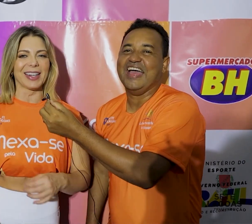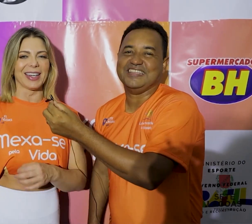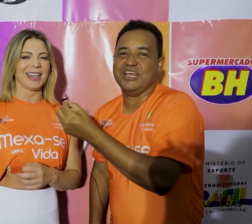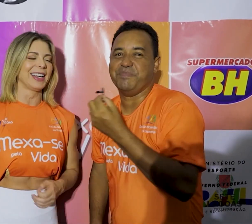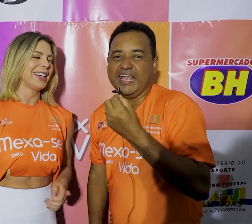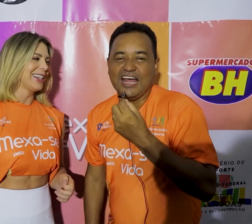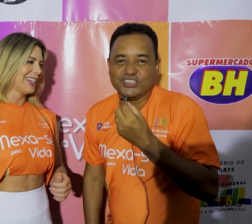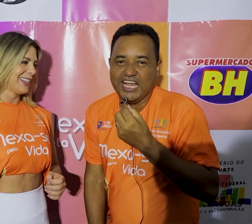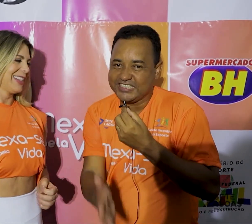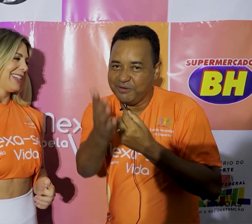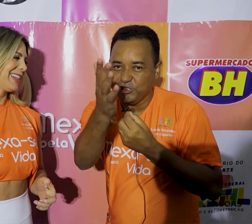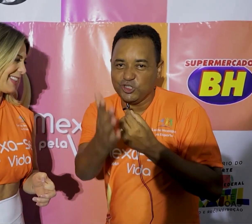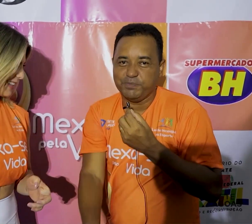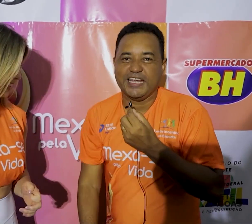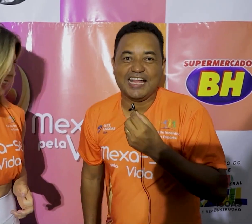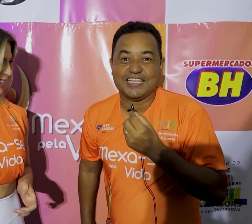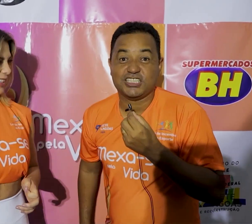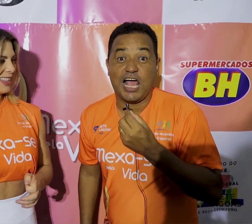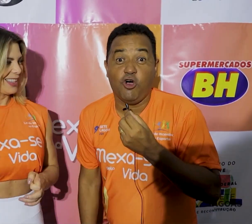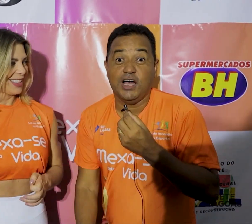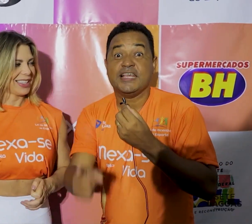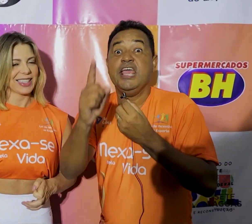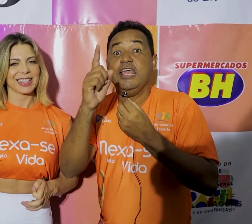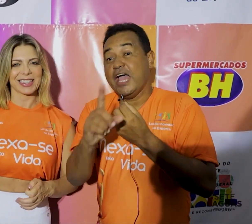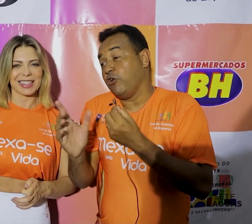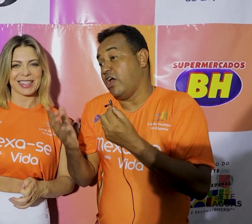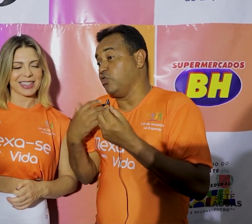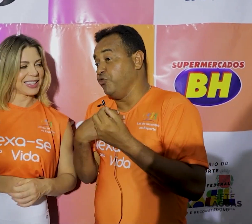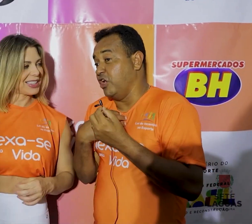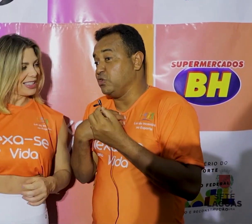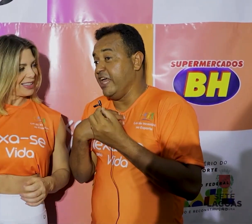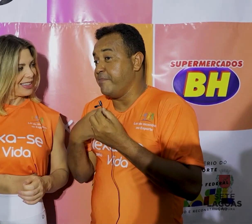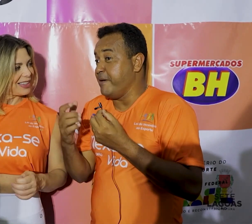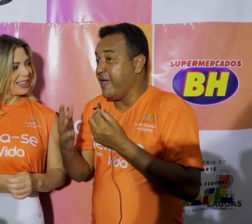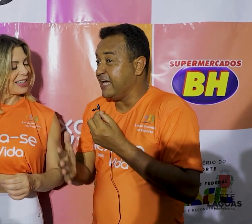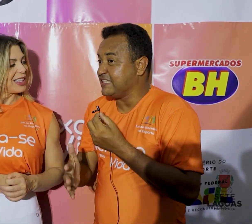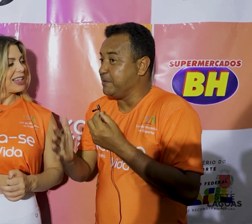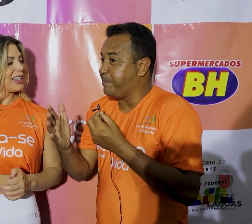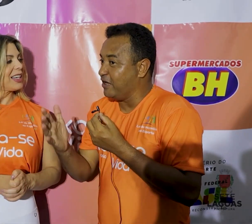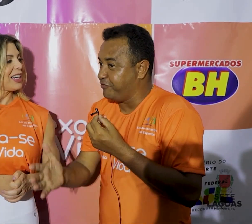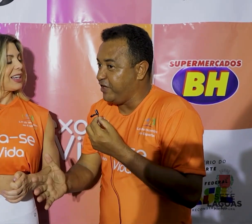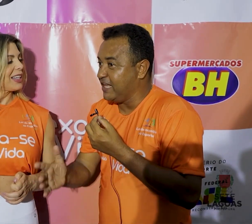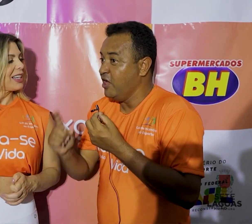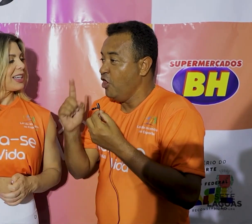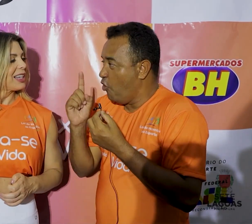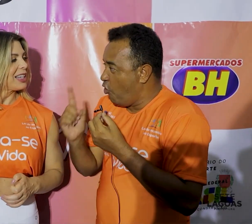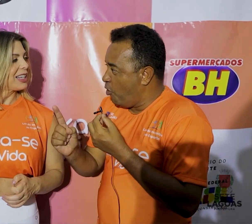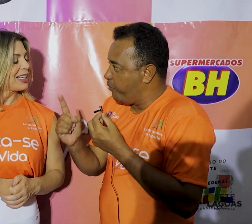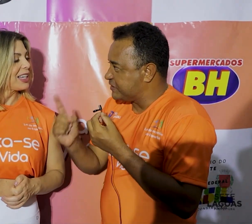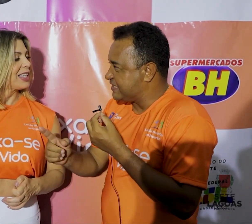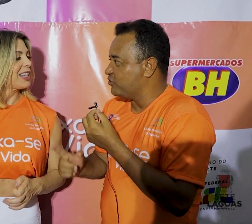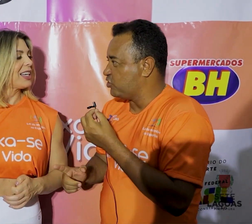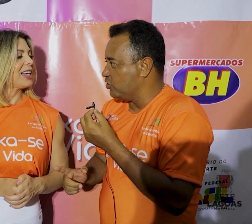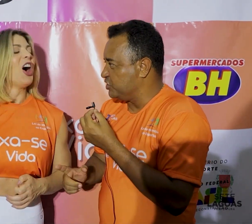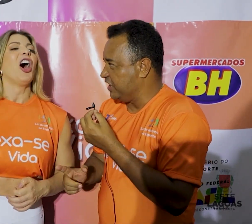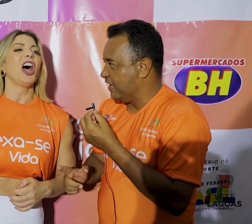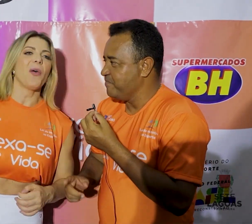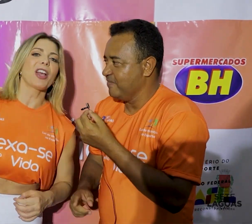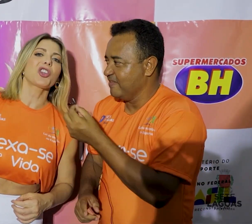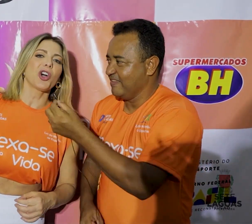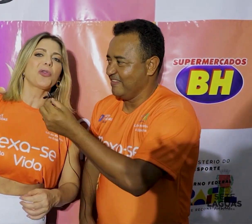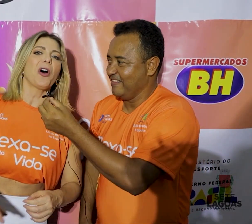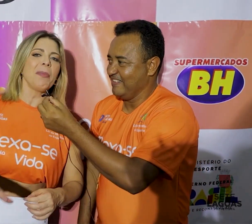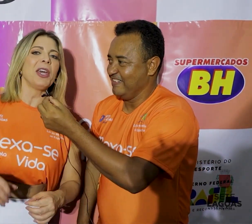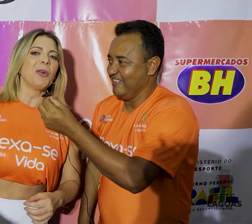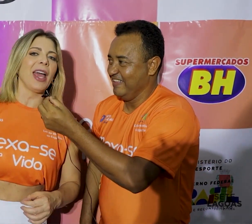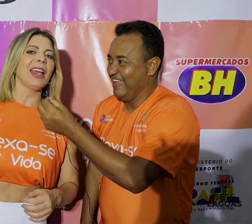não. É isso aí. Obrigado, gente. Tamo junto. Obrigado, Sete Lagoas. E o nosso lema é Mexa-se pela Vida, 1% todo dia. Eu